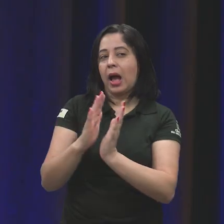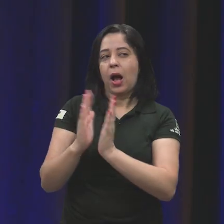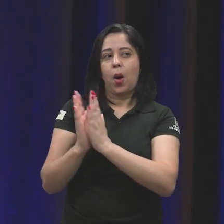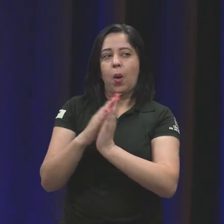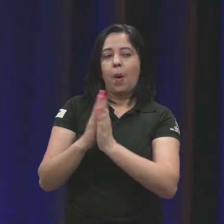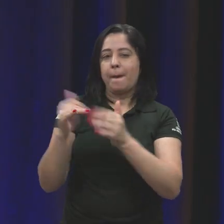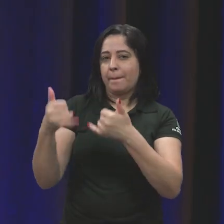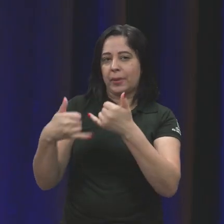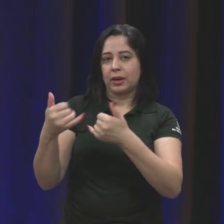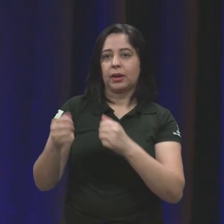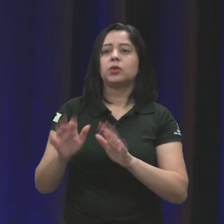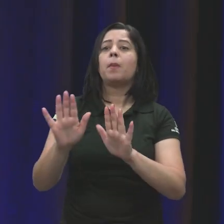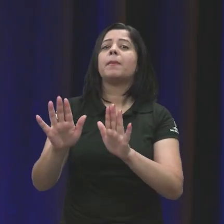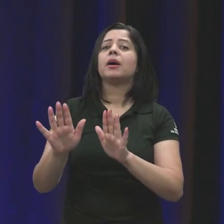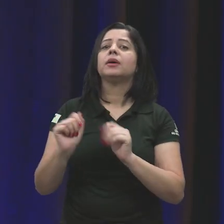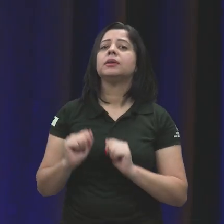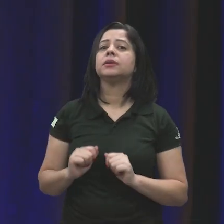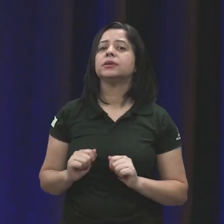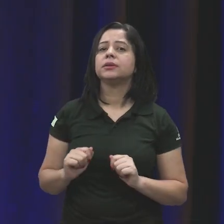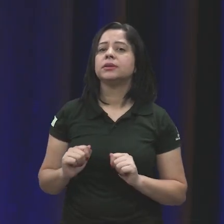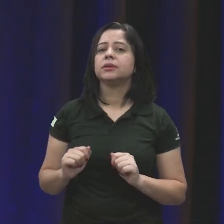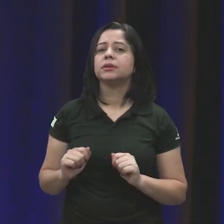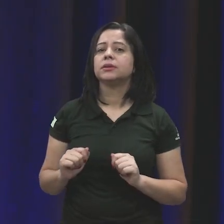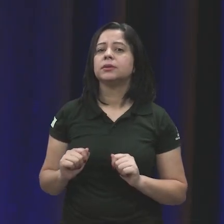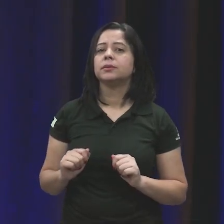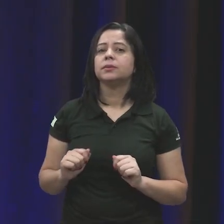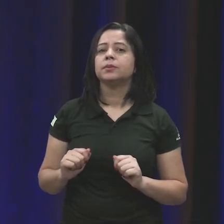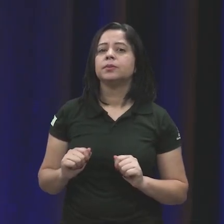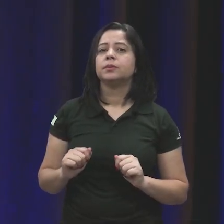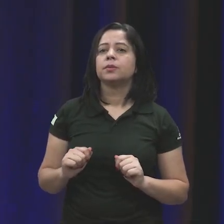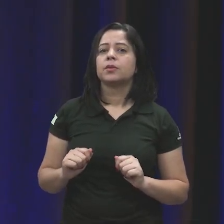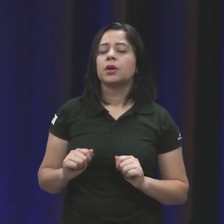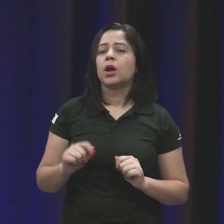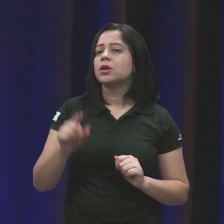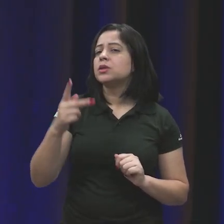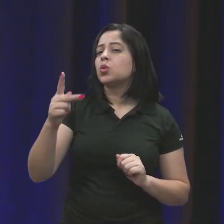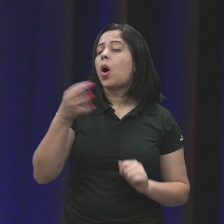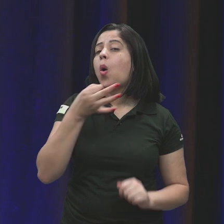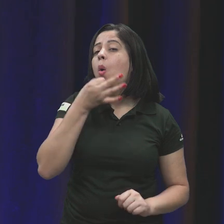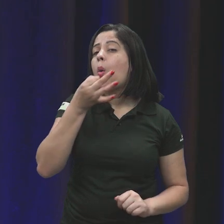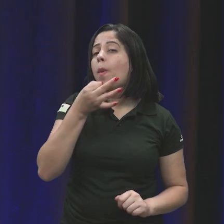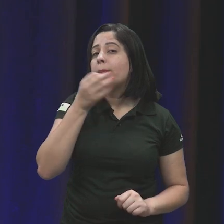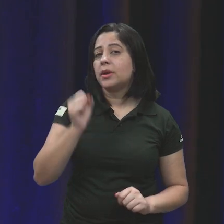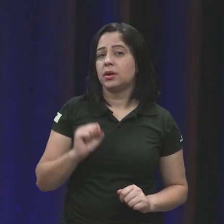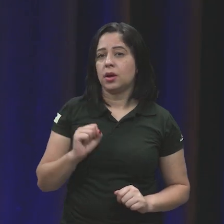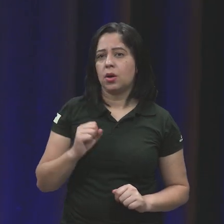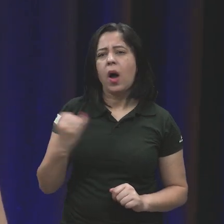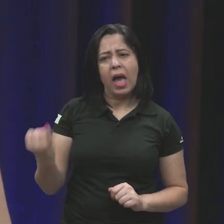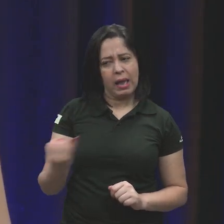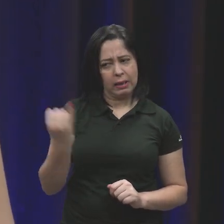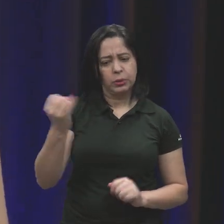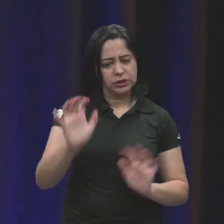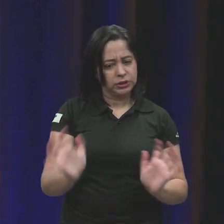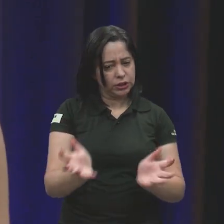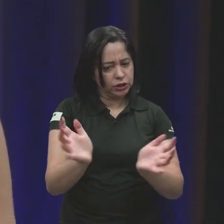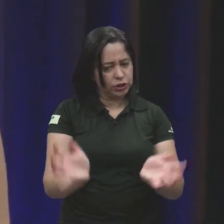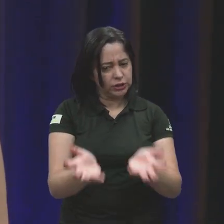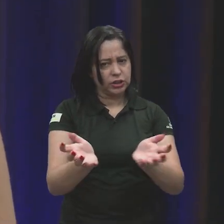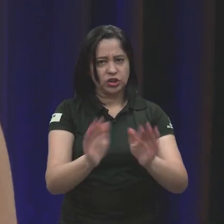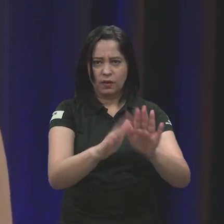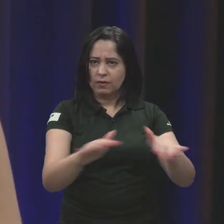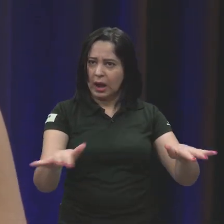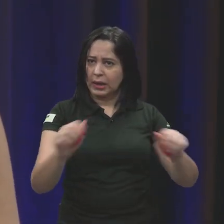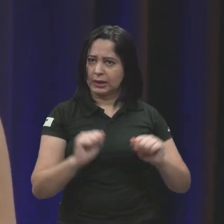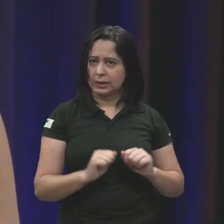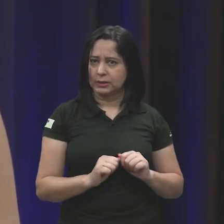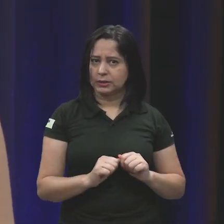Mas antes, fala pra gente qual é a sua opinião, a importância de estimular nas crianças de hoje, principalmente em meio a essa